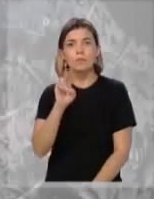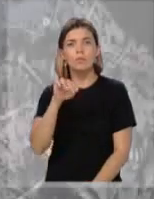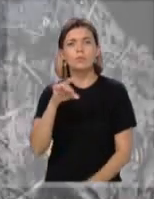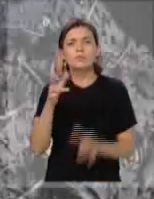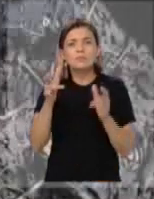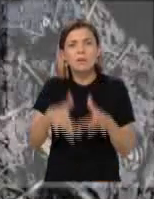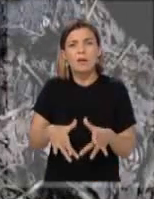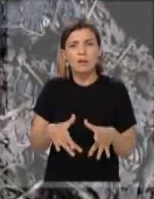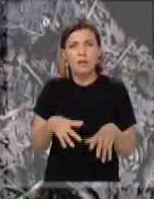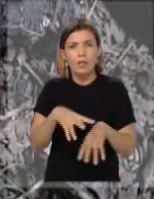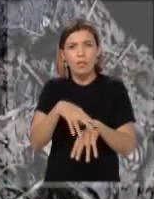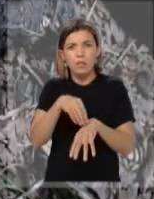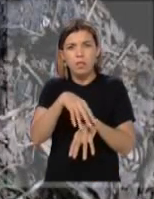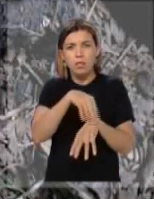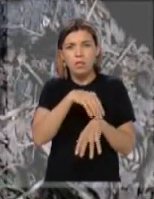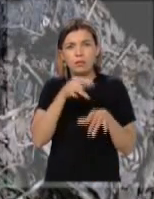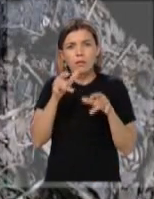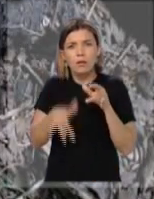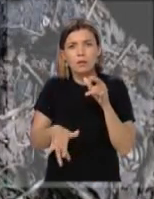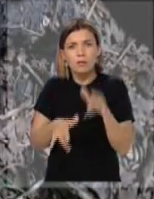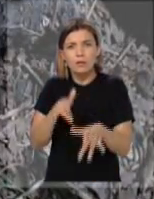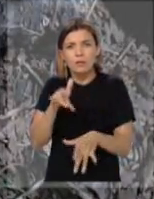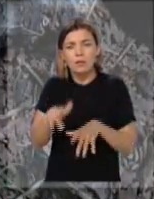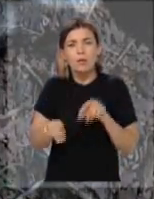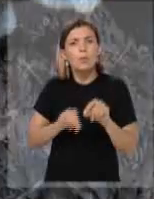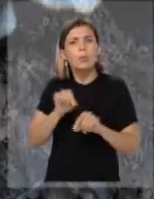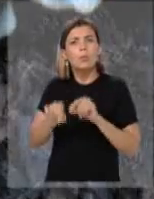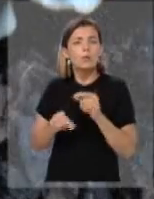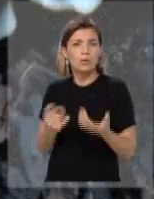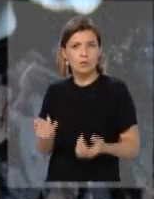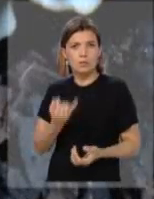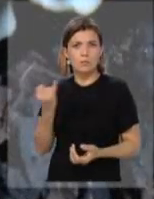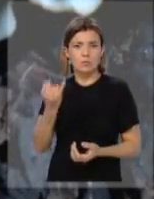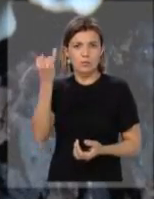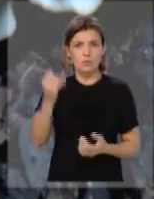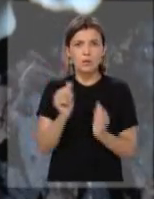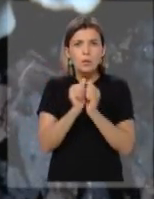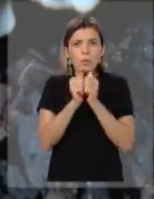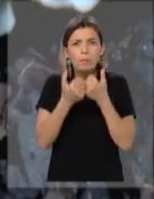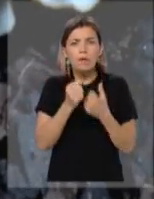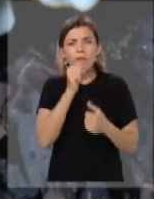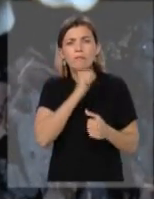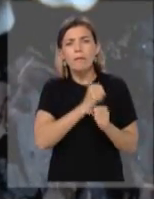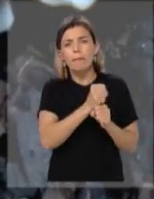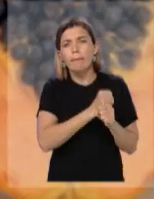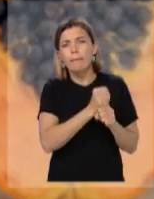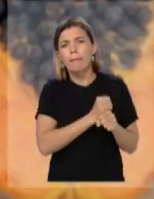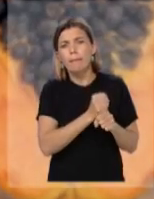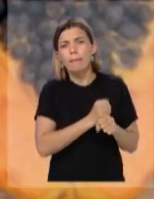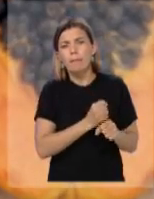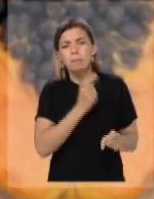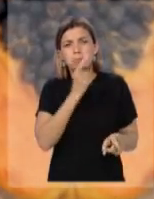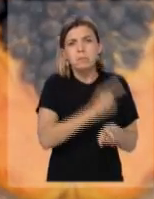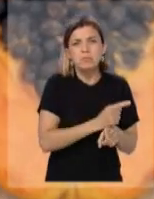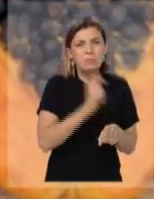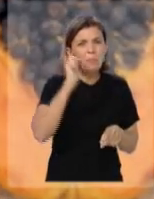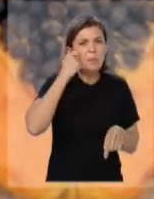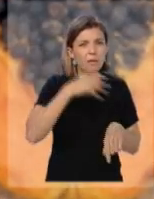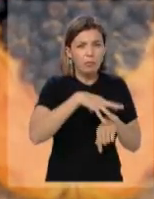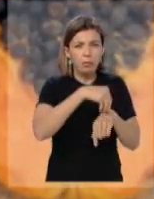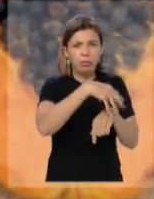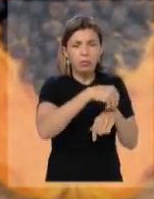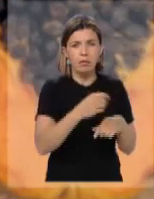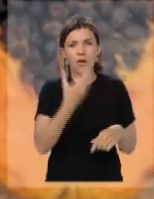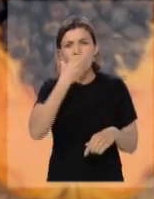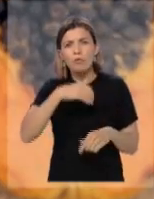Mas e os fungos? Os fungos também fazem parte do nosso cotidiano. Naquele pão que esquecemos por alguns dias